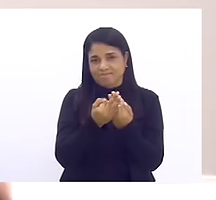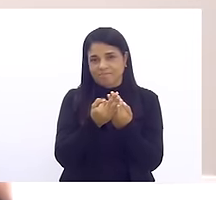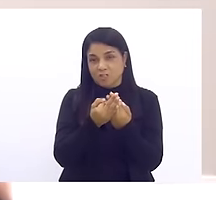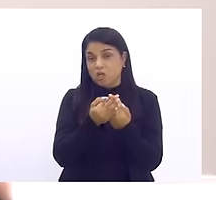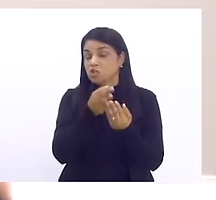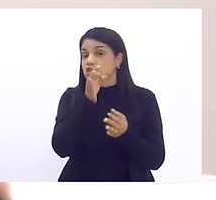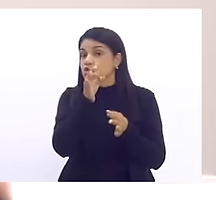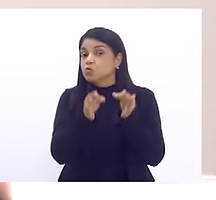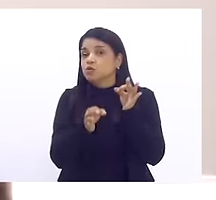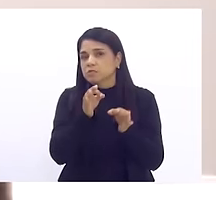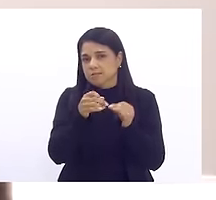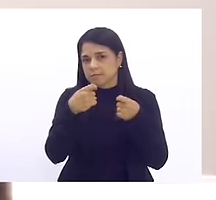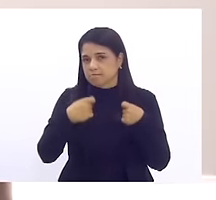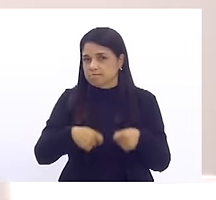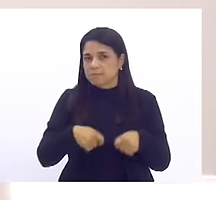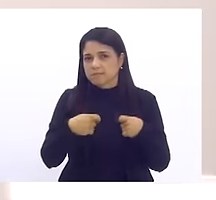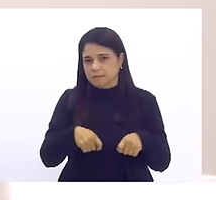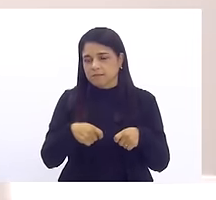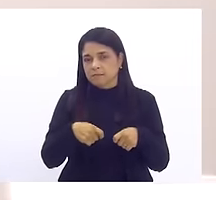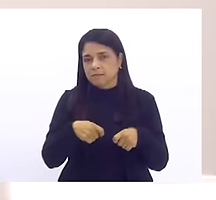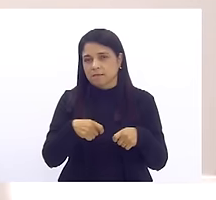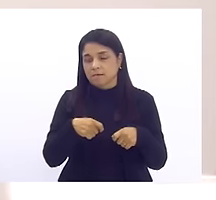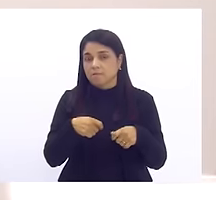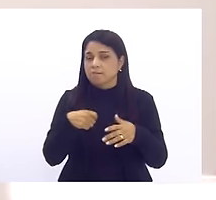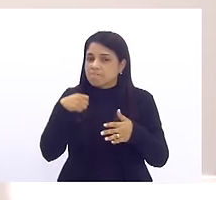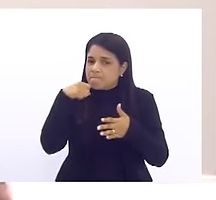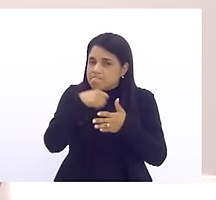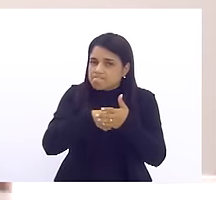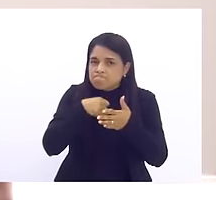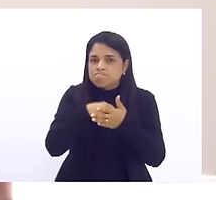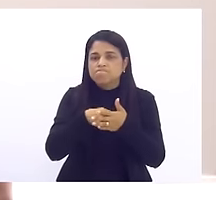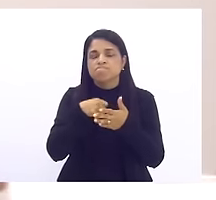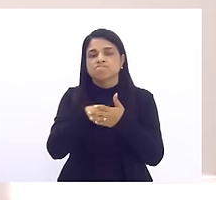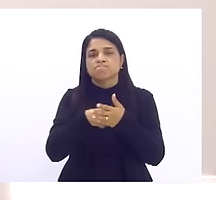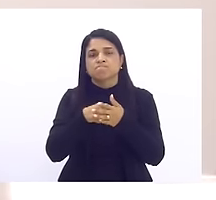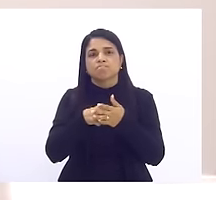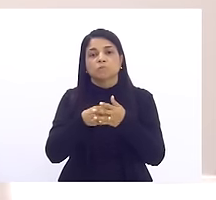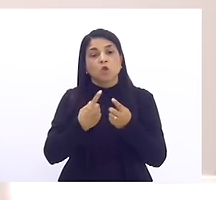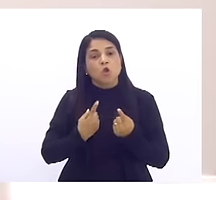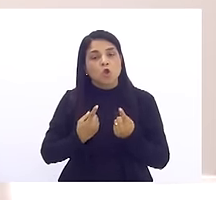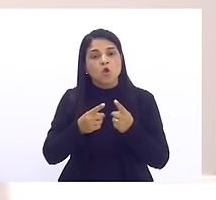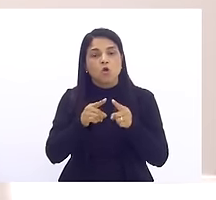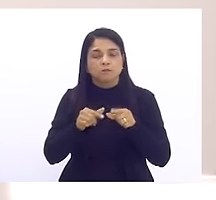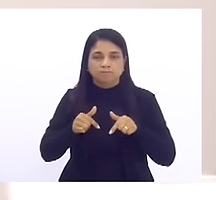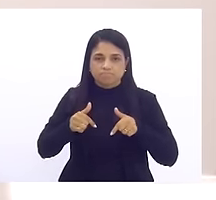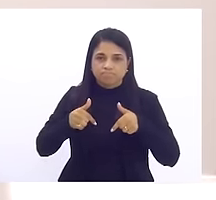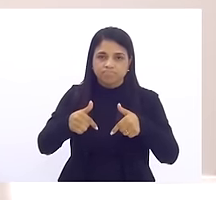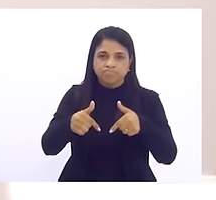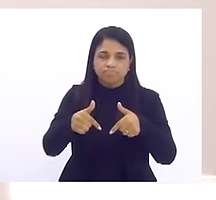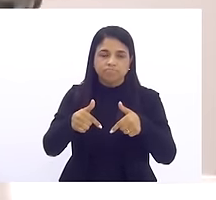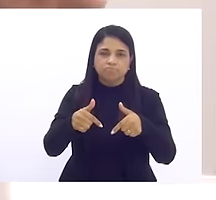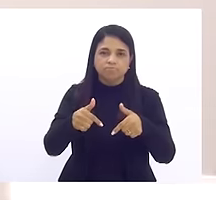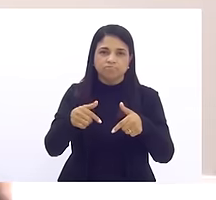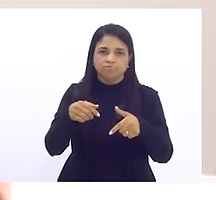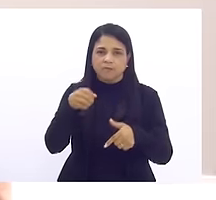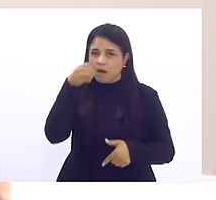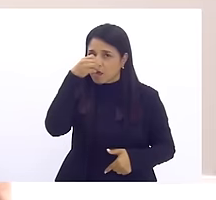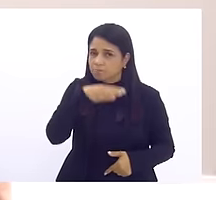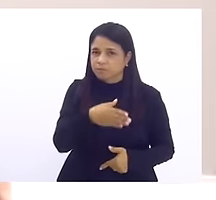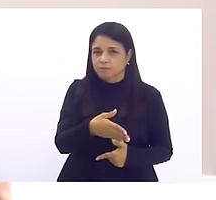injustiça e é isso que a gente vem brigando contra essas operações Ilegais eu tenho certeza que a